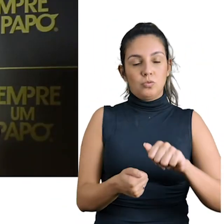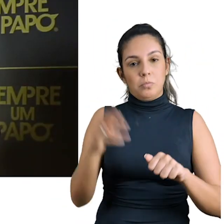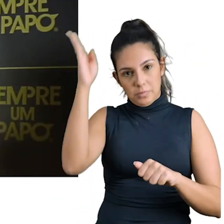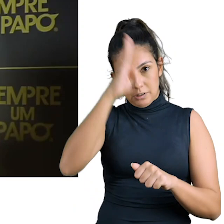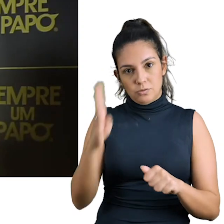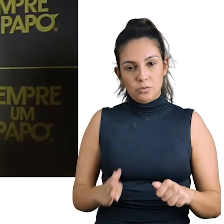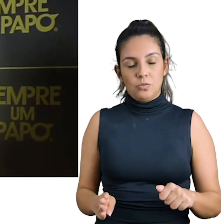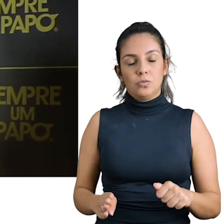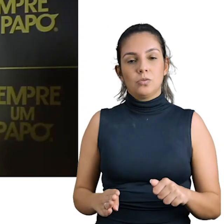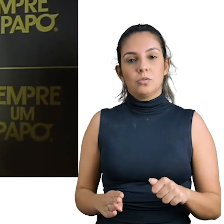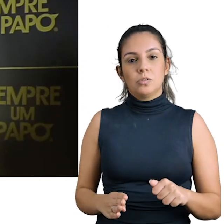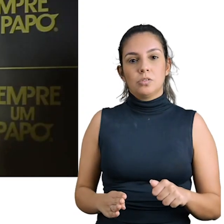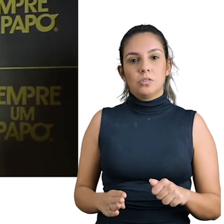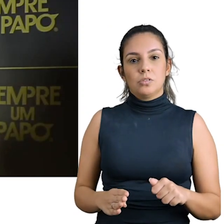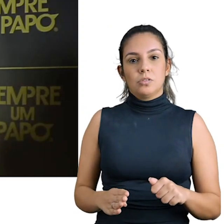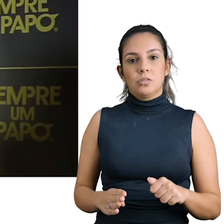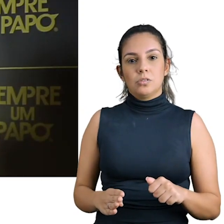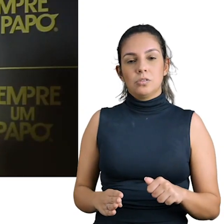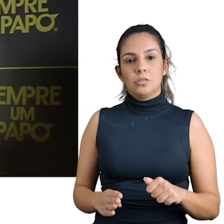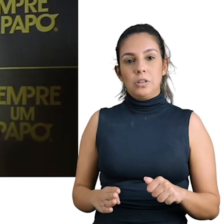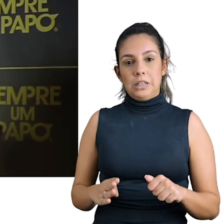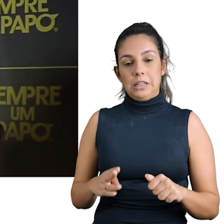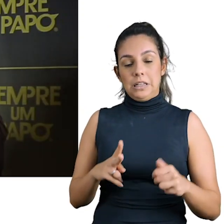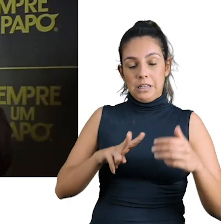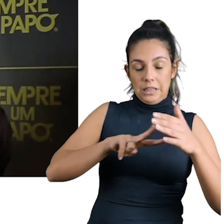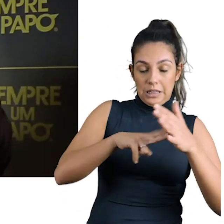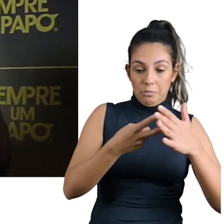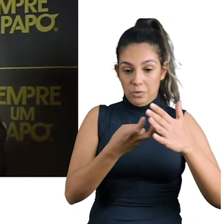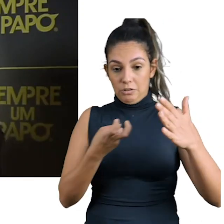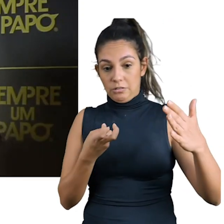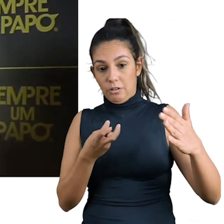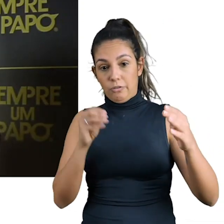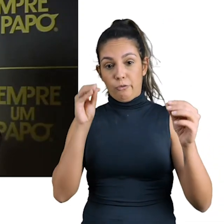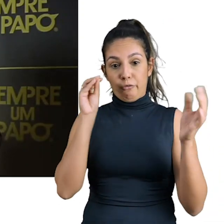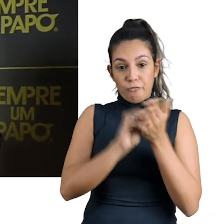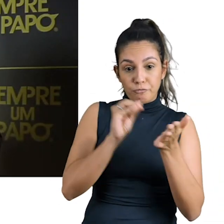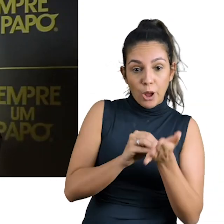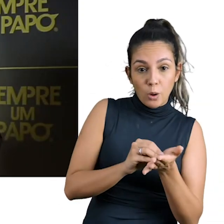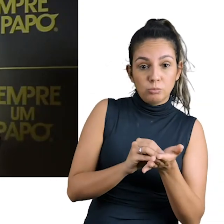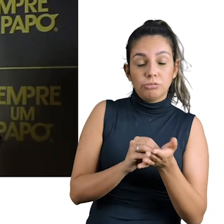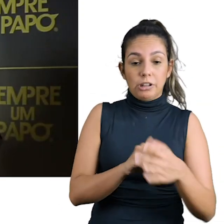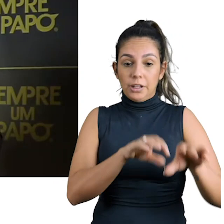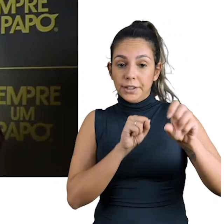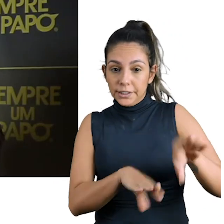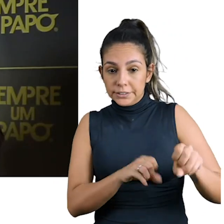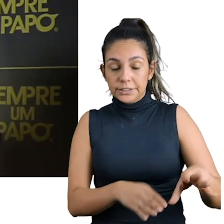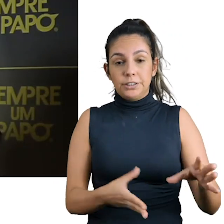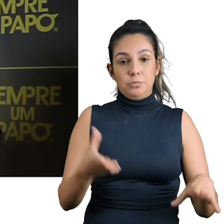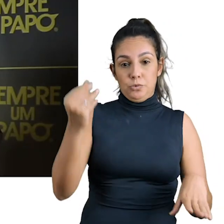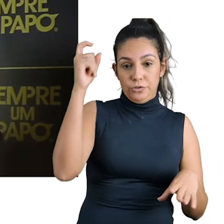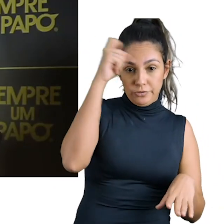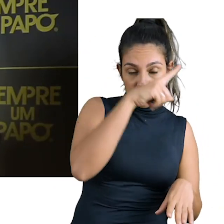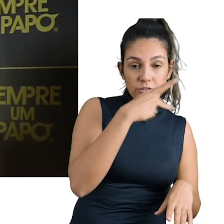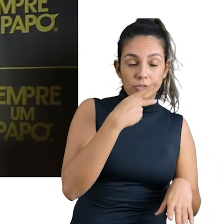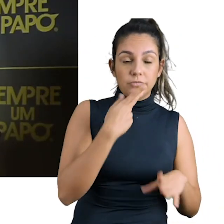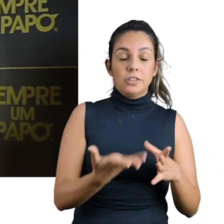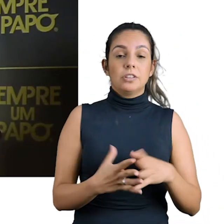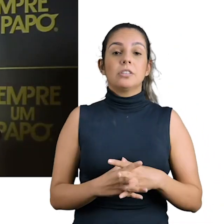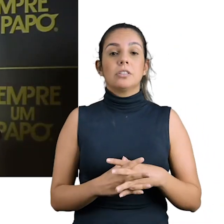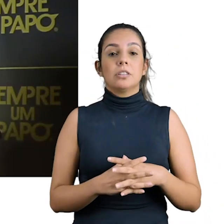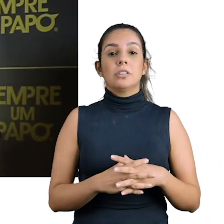nesse Brasil, no qual a capacidade de interpretação vinda da educação é tão difícil de